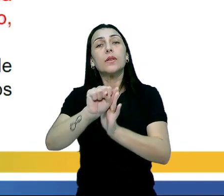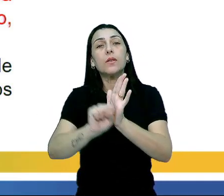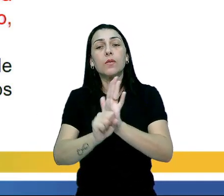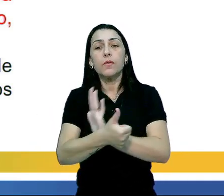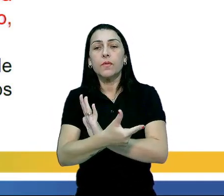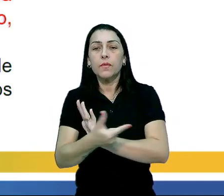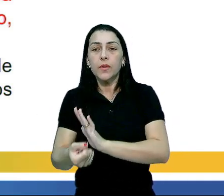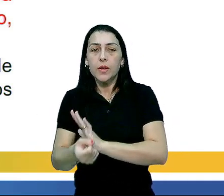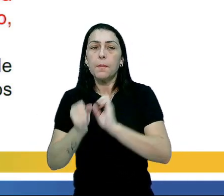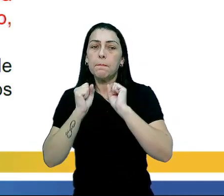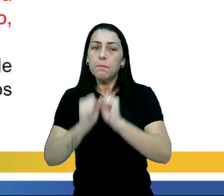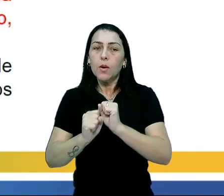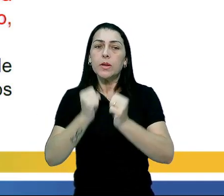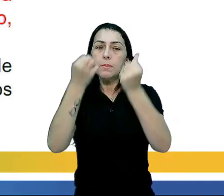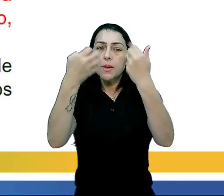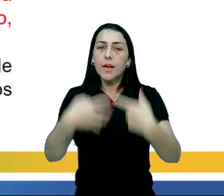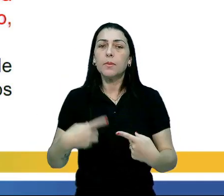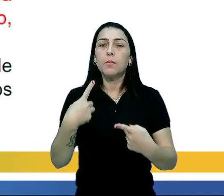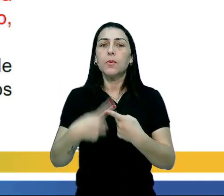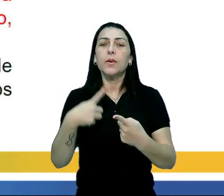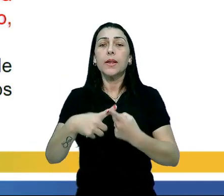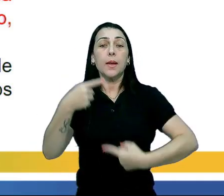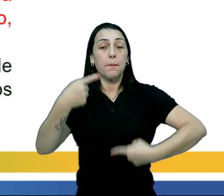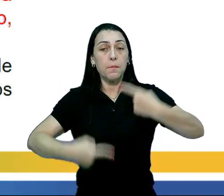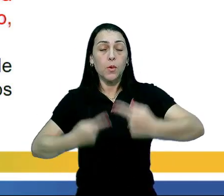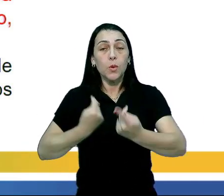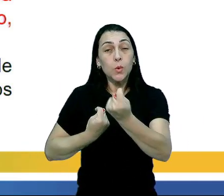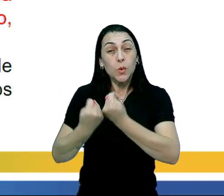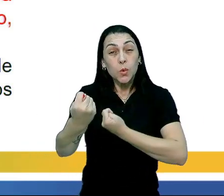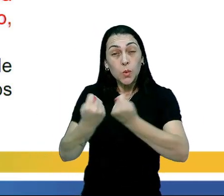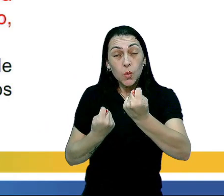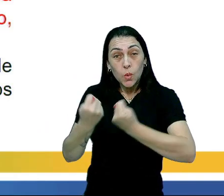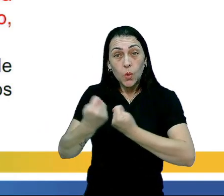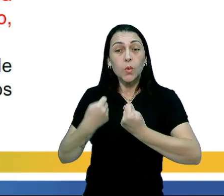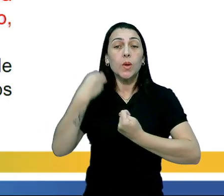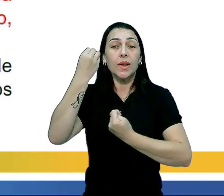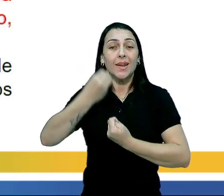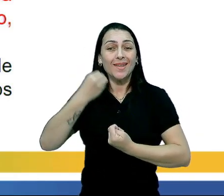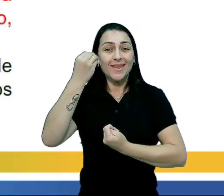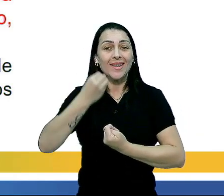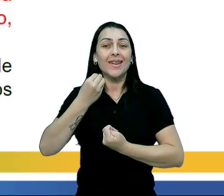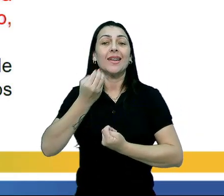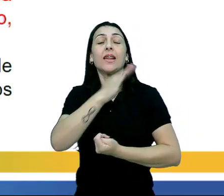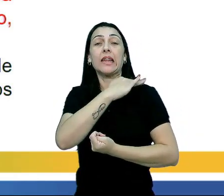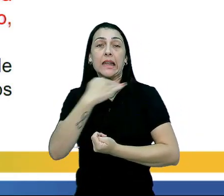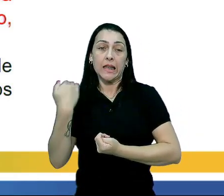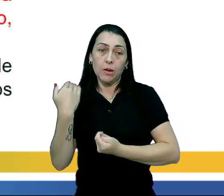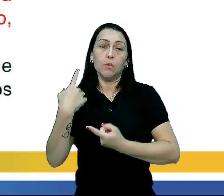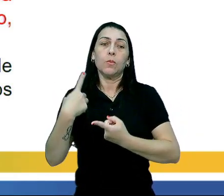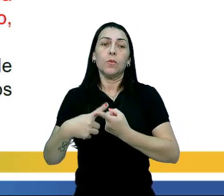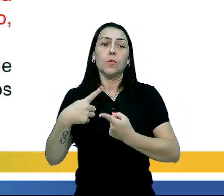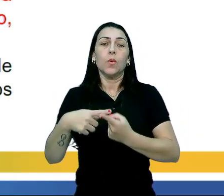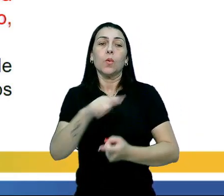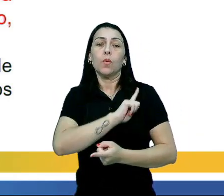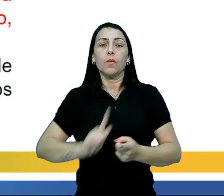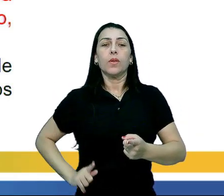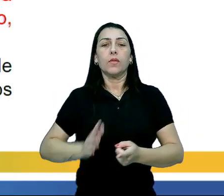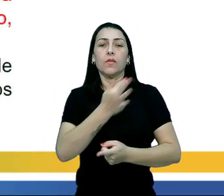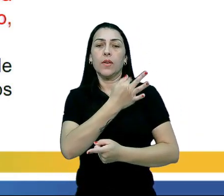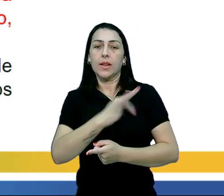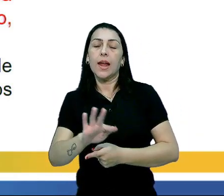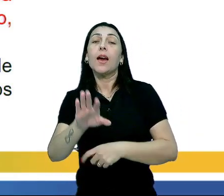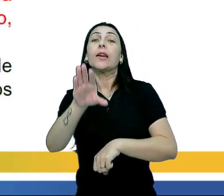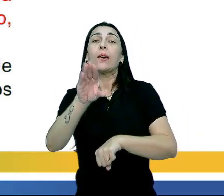século XX pode ser explicado pelo predomínio de políticas de controle de natalidade por parte do